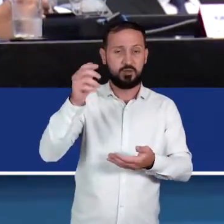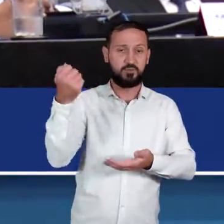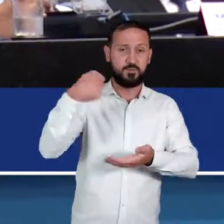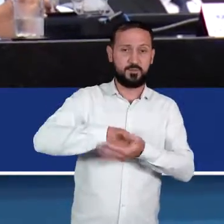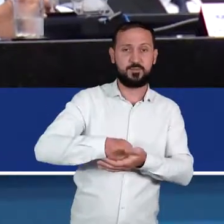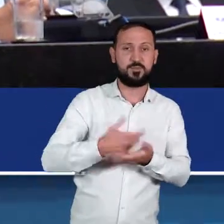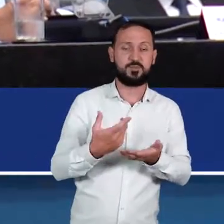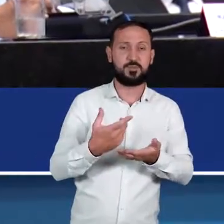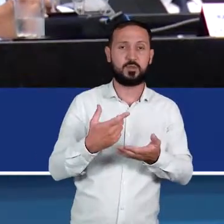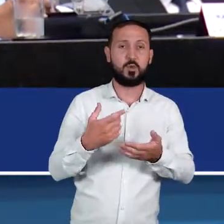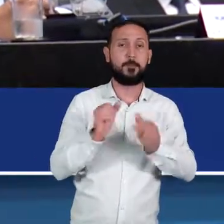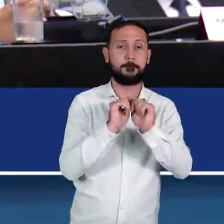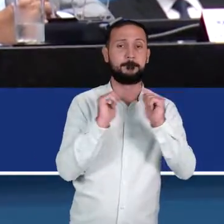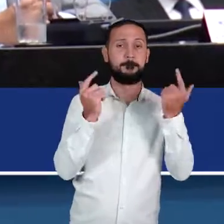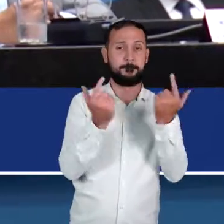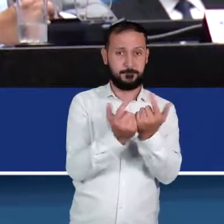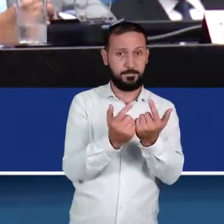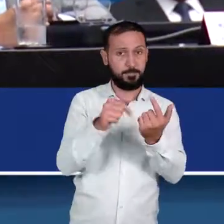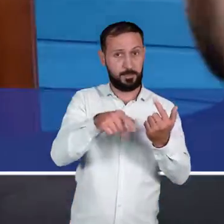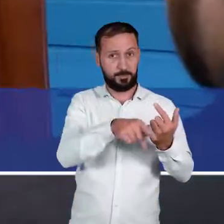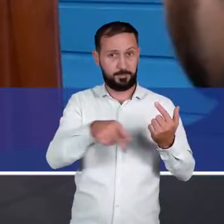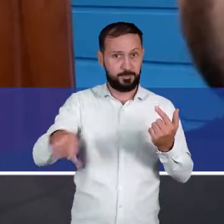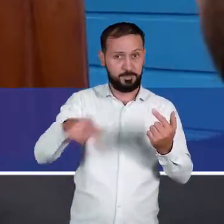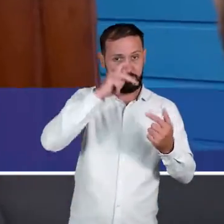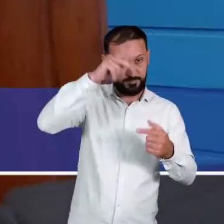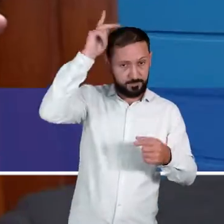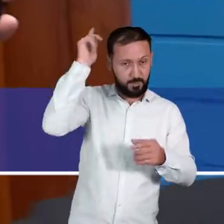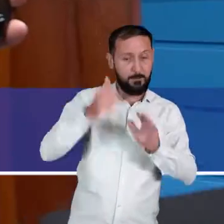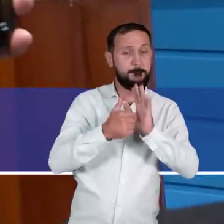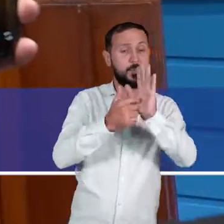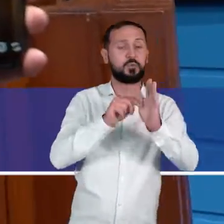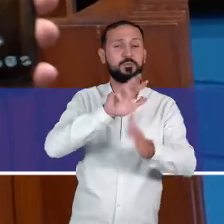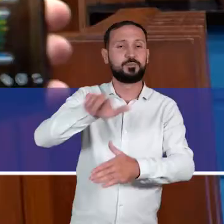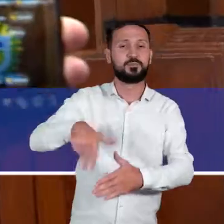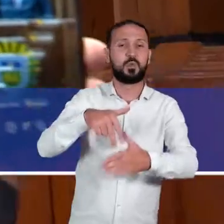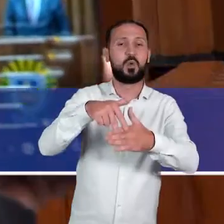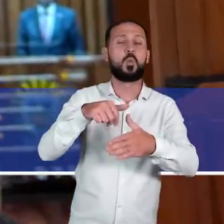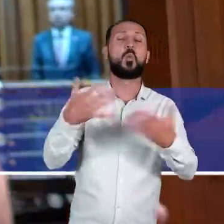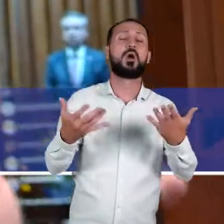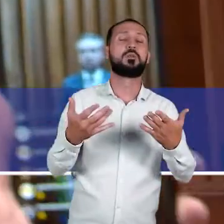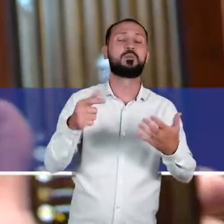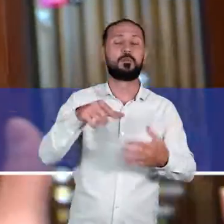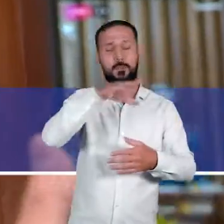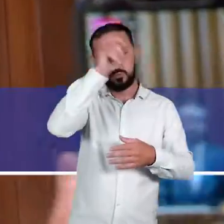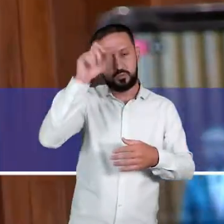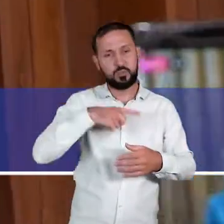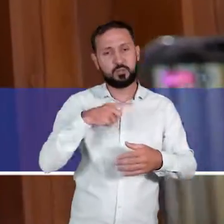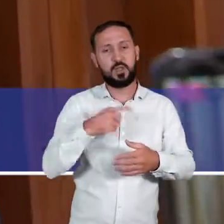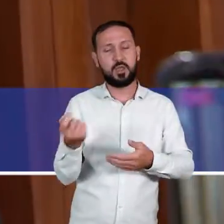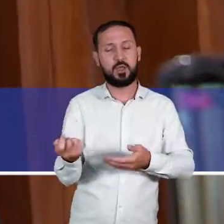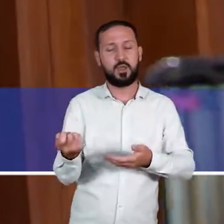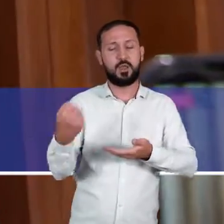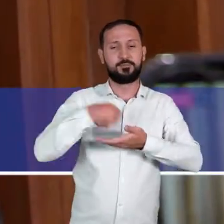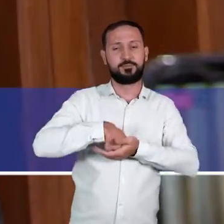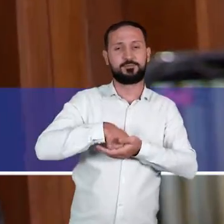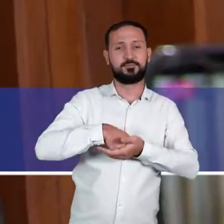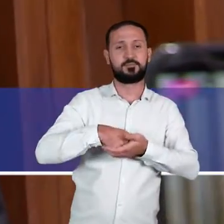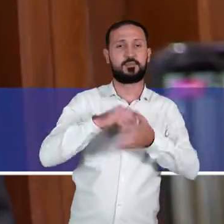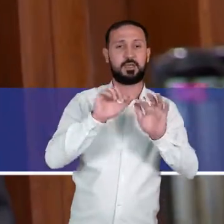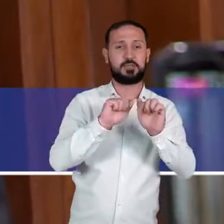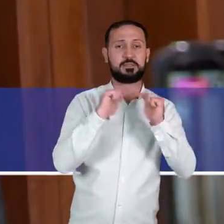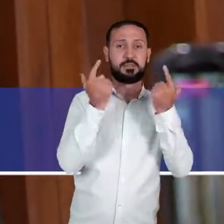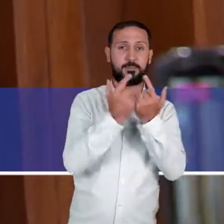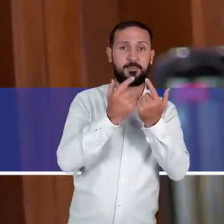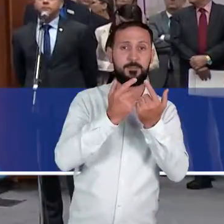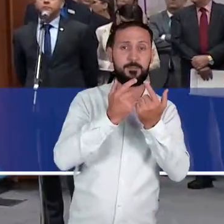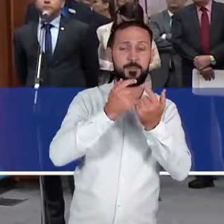o presidente da Alemes, Paulo Correia, do PSDB, destacou na tribuna quanto Mato Grosso do Sul tem a receber e que assembleias legislativas